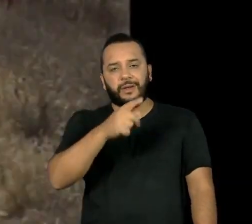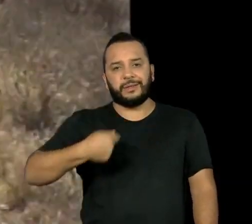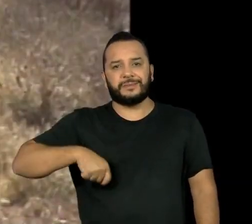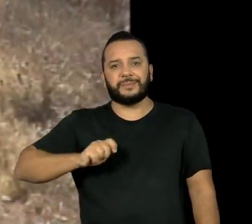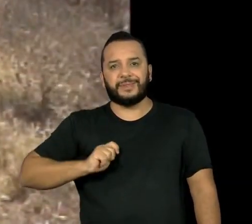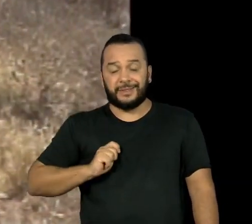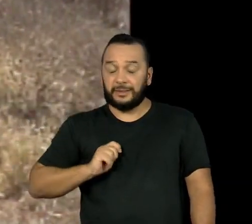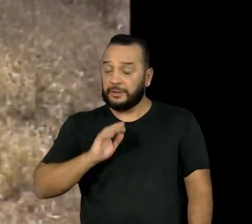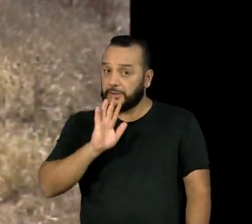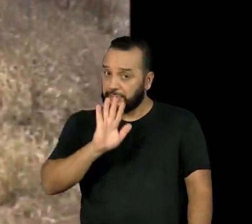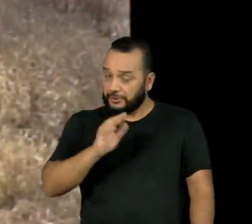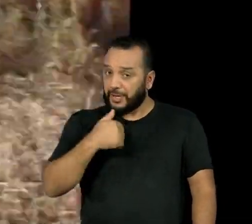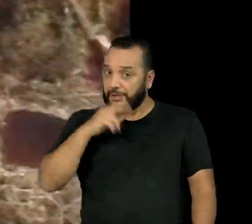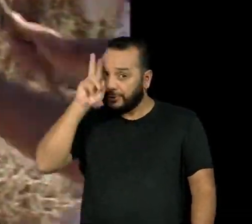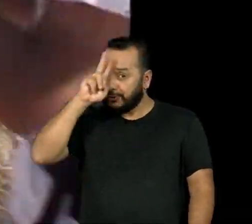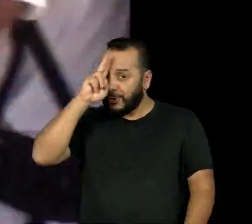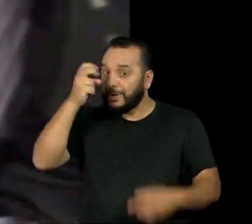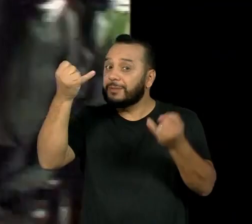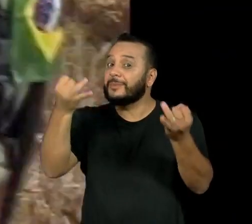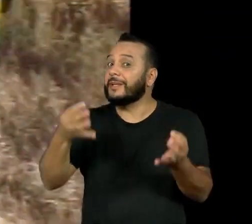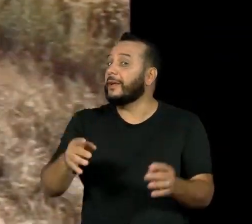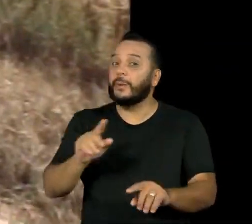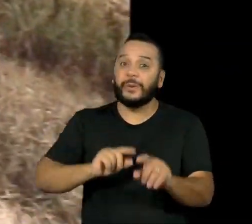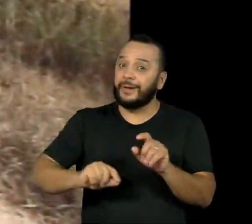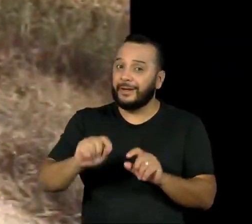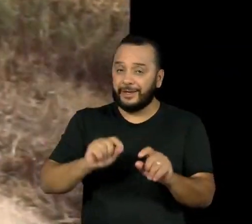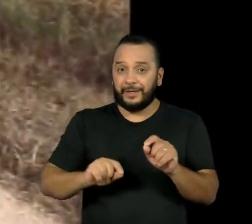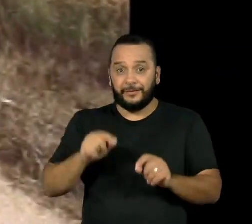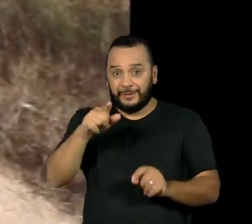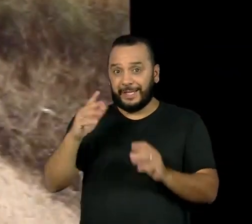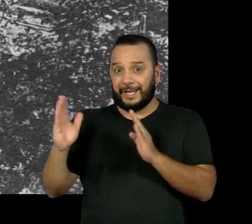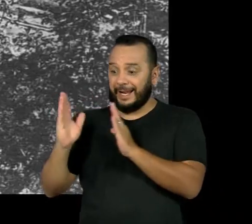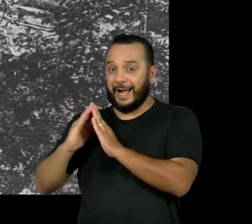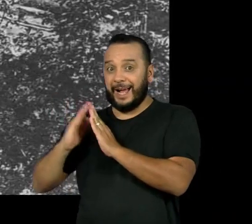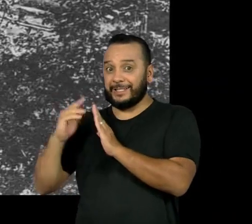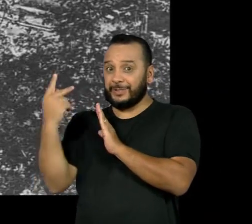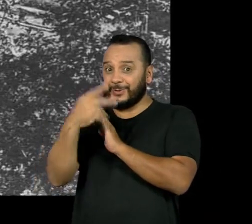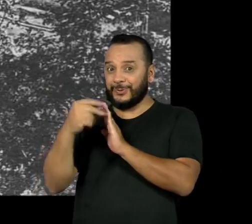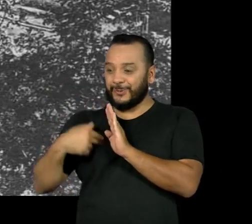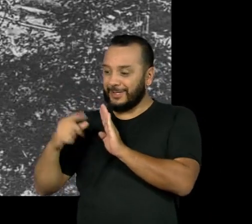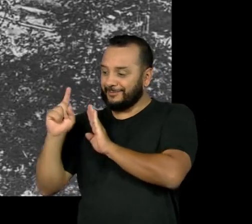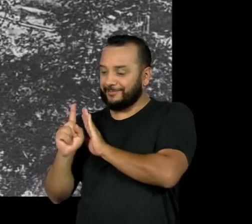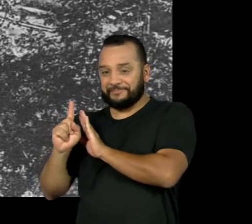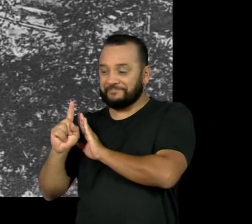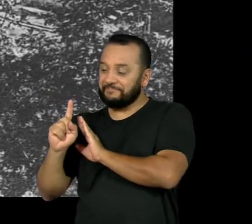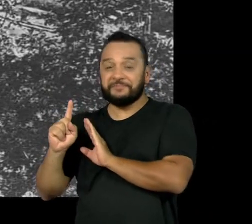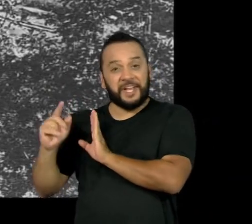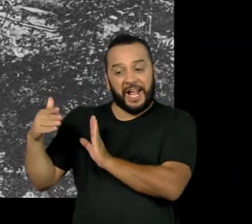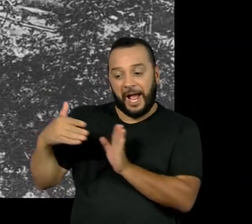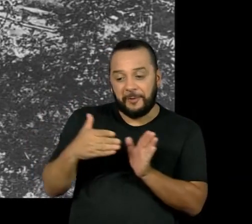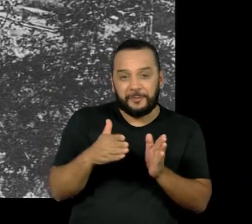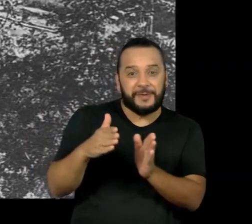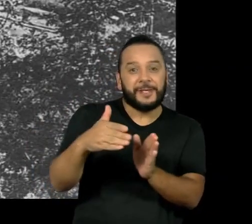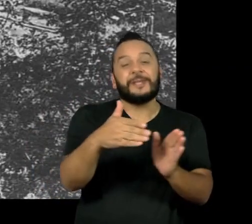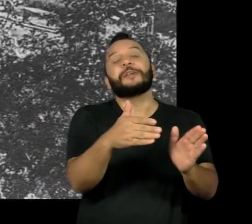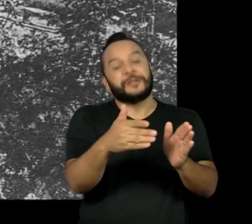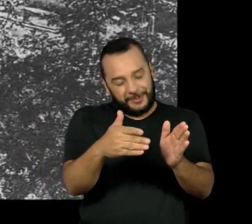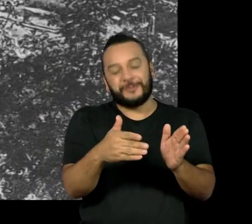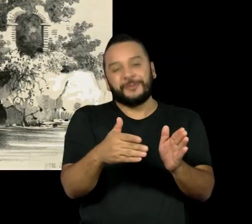Diz a tradição que o caminho começa onde você mora, mas muitos consideram que ele começa na cidade